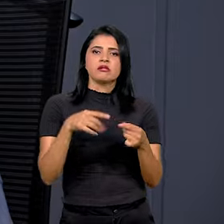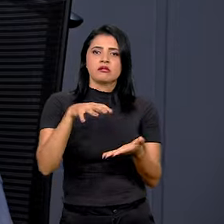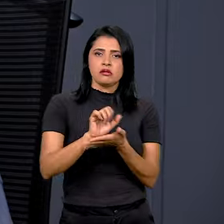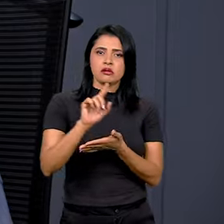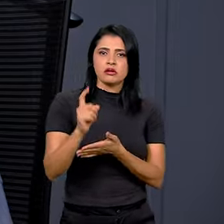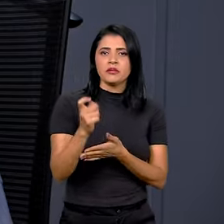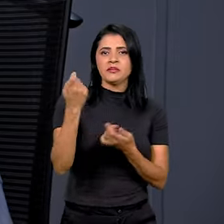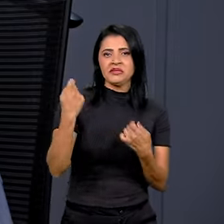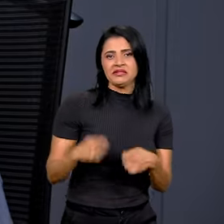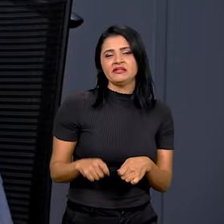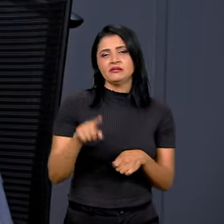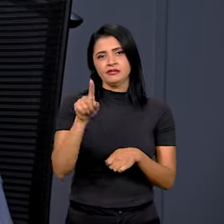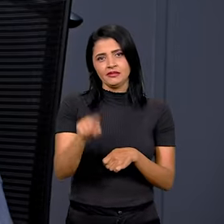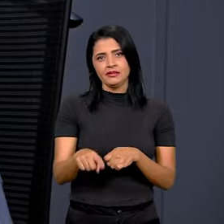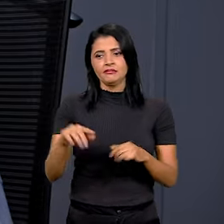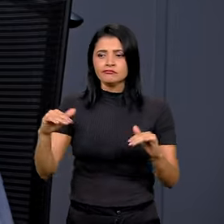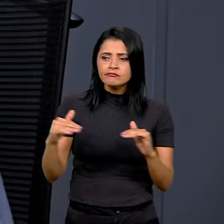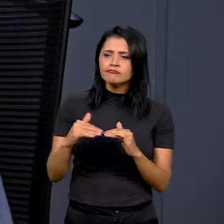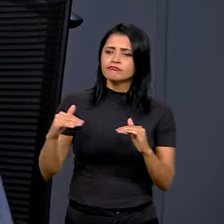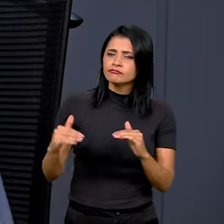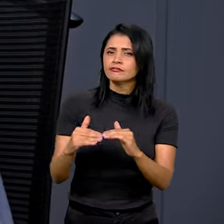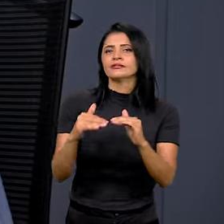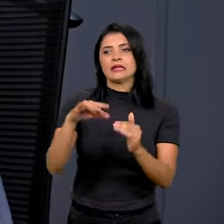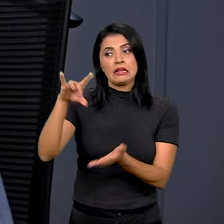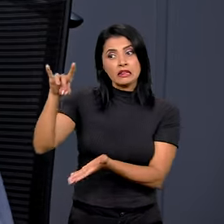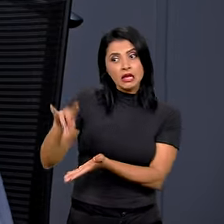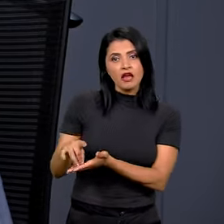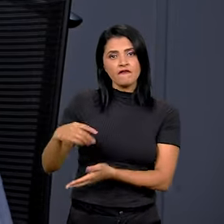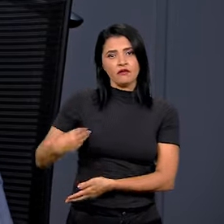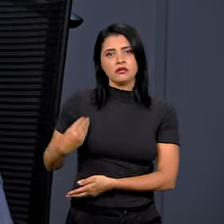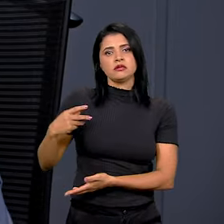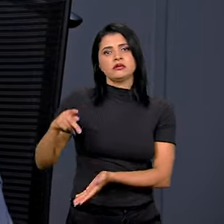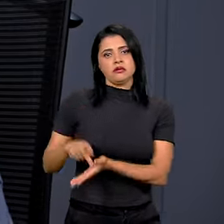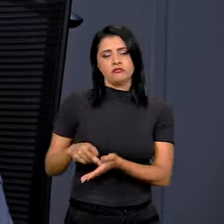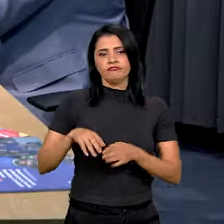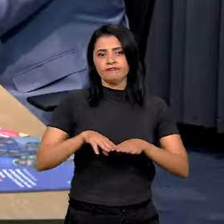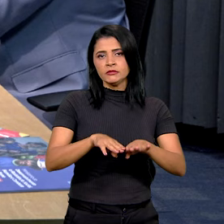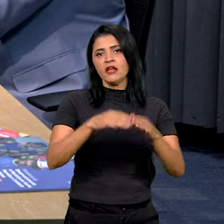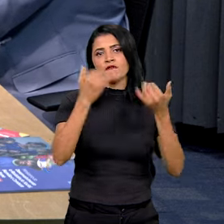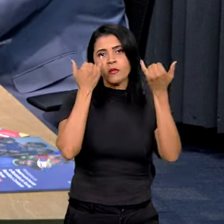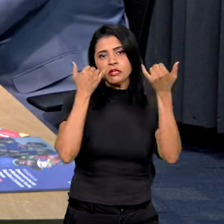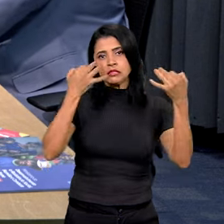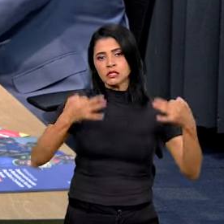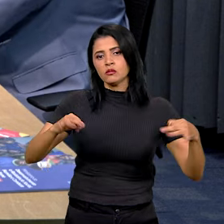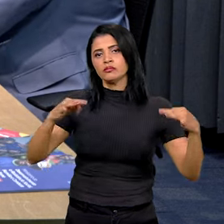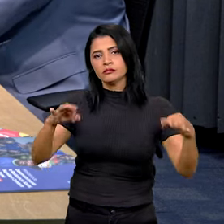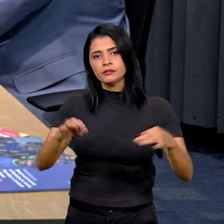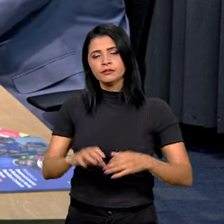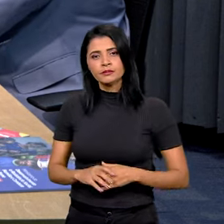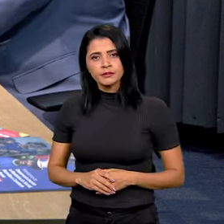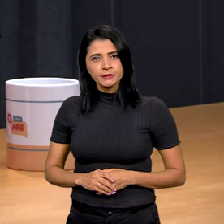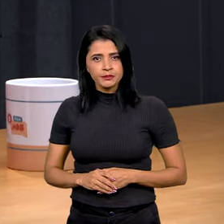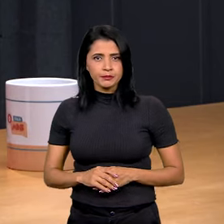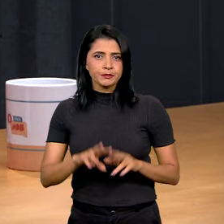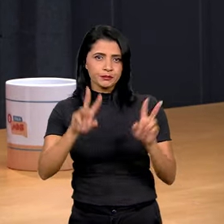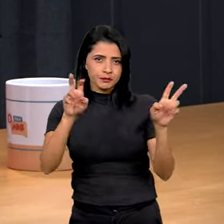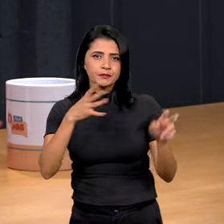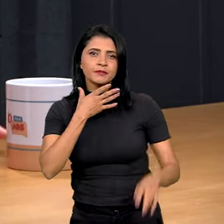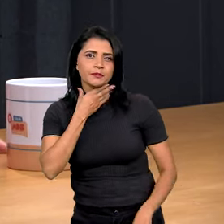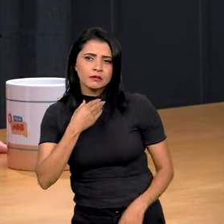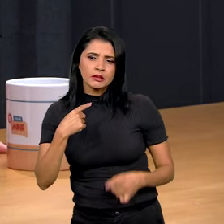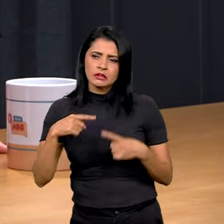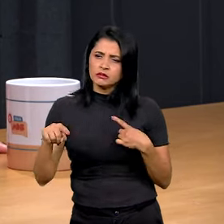a precisa ser esse patrimônio de coerência entre a realidade e a fida dignidade dos dados ainda sobre as